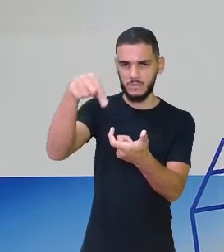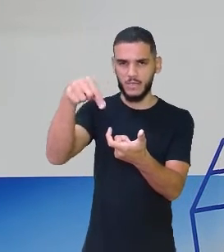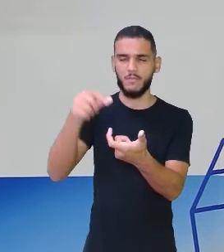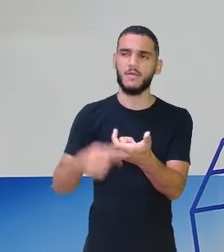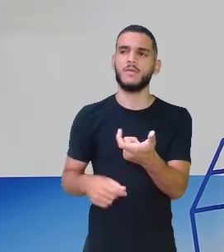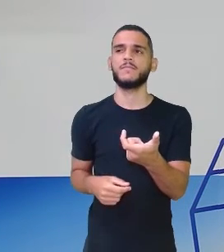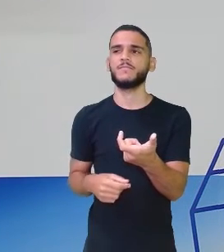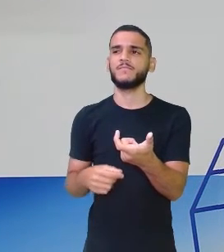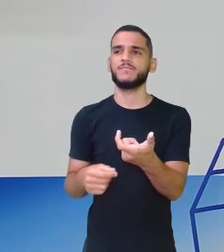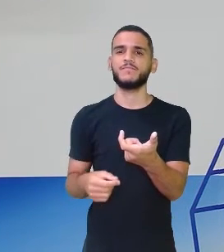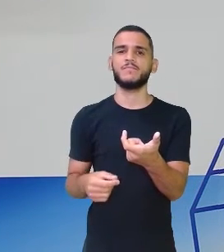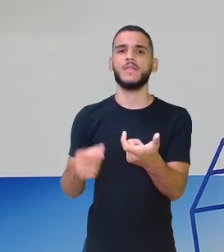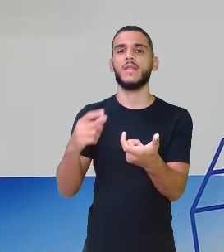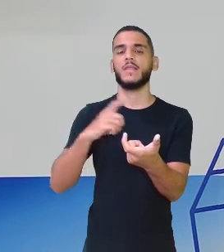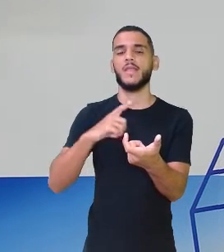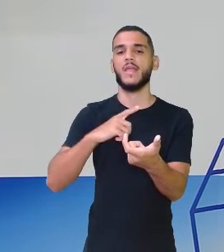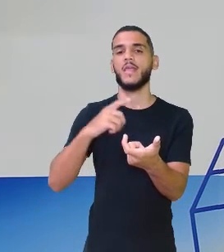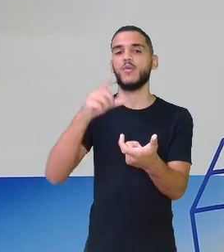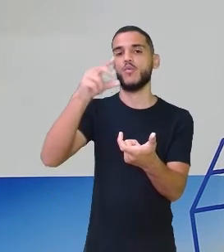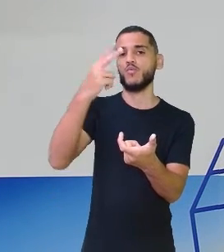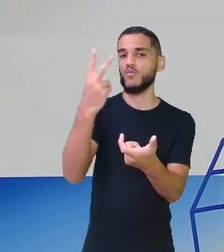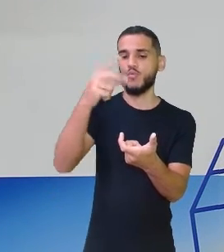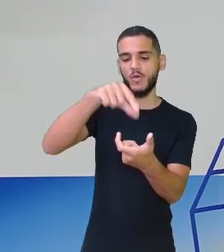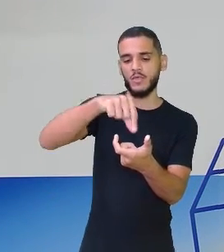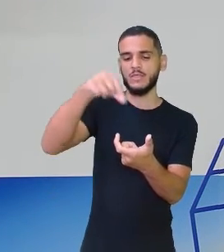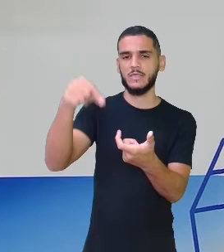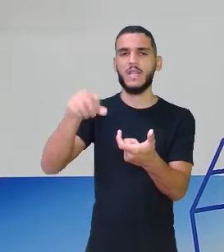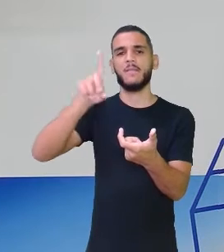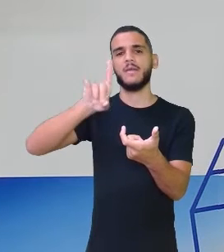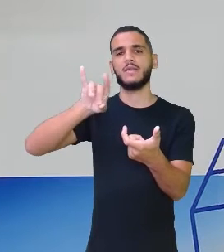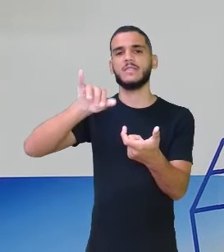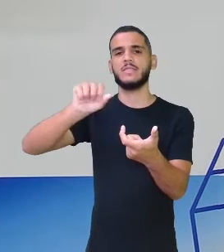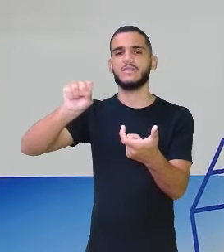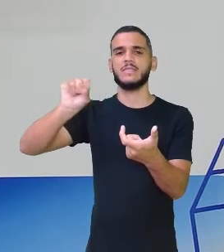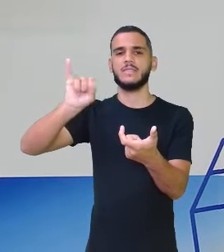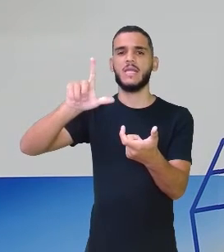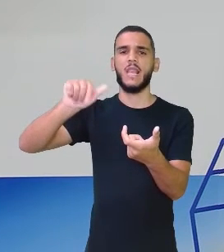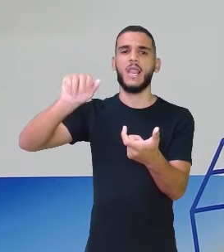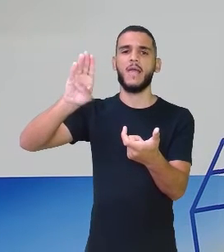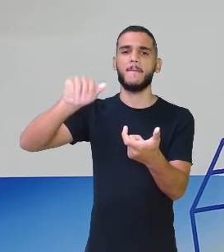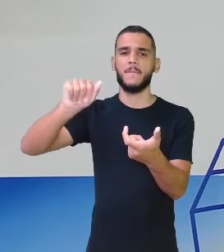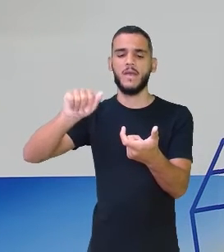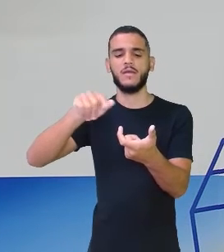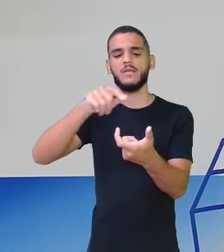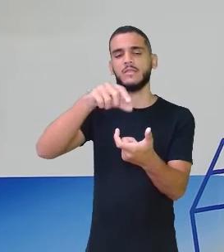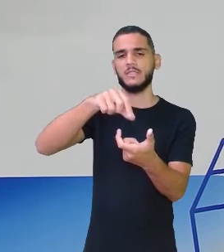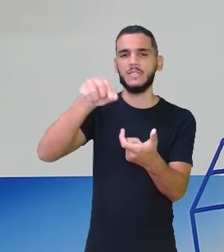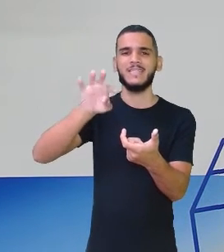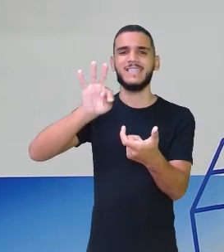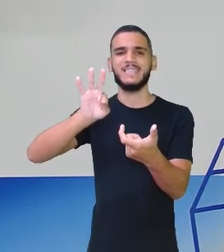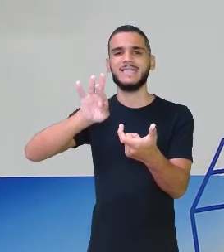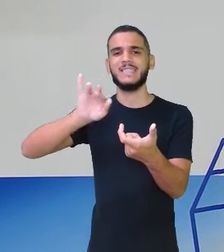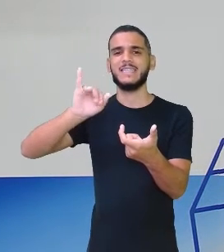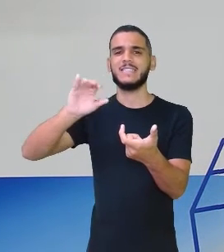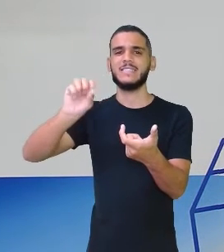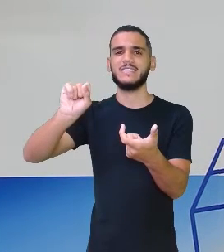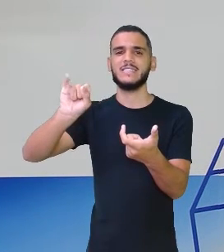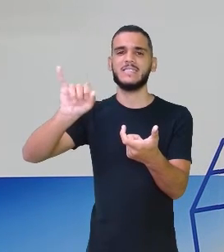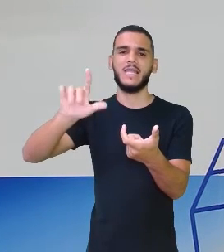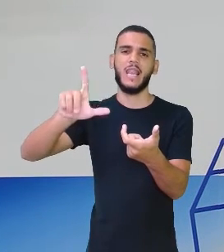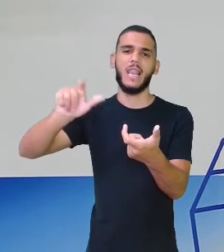sílaba. Dissílaba, duas sílabas. Trissílabas, 3 e 4 ou